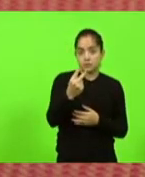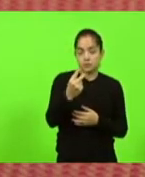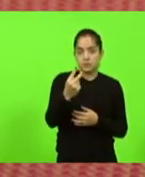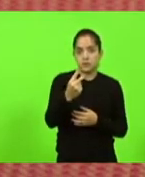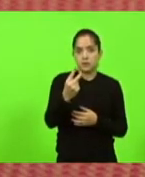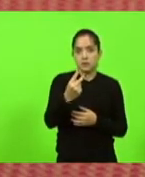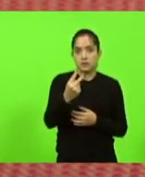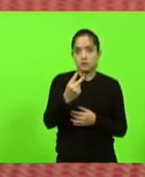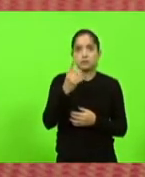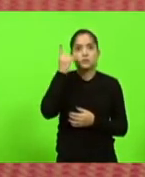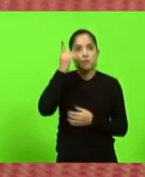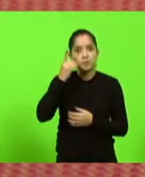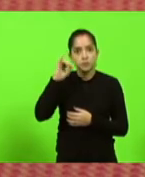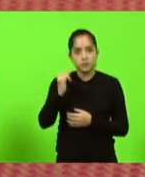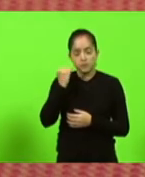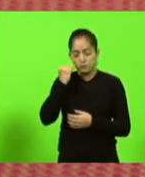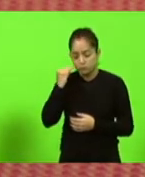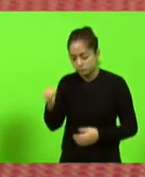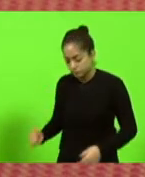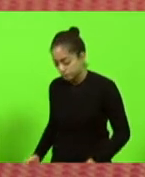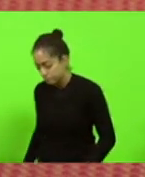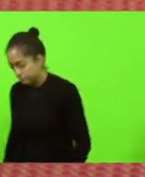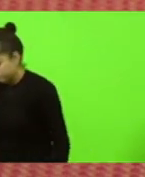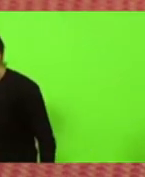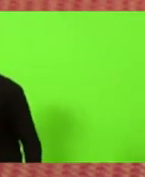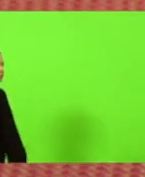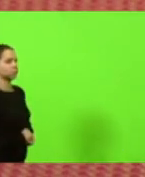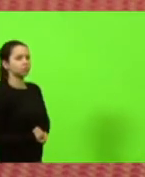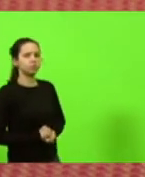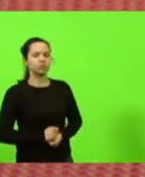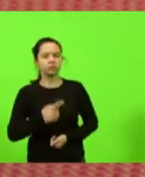O deputado Gessé Lopes pede a supressão